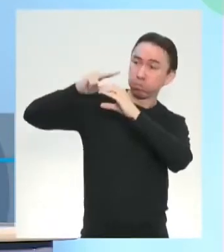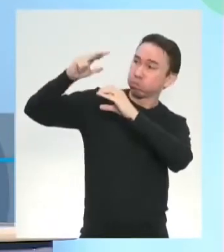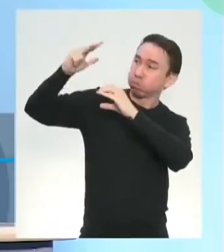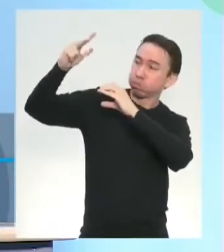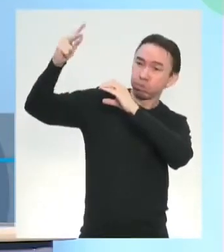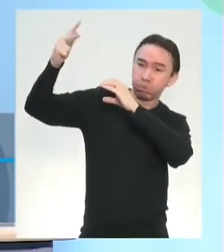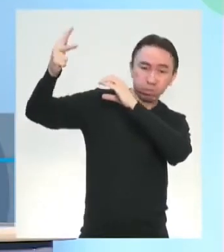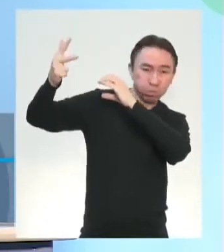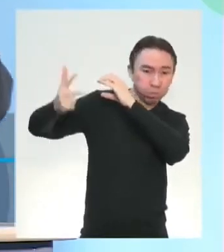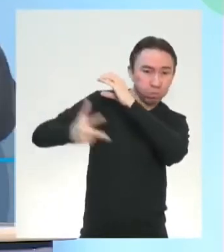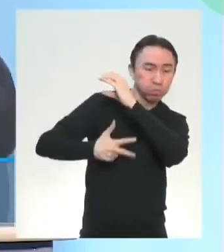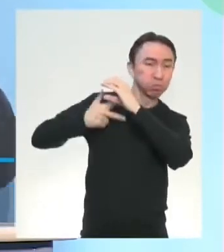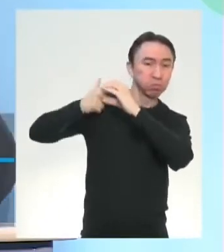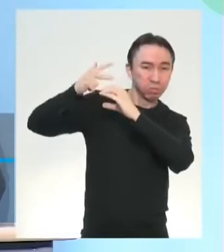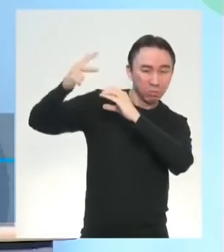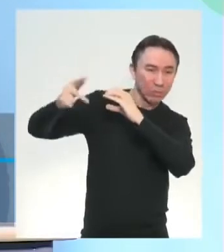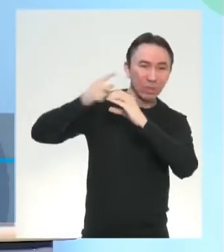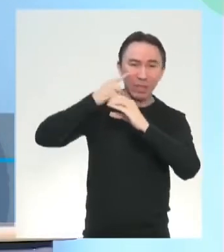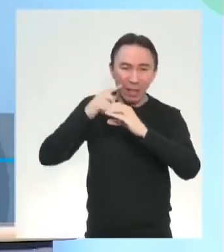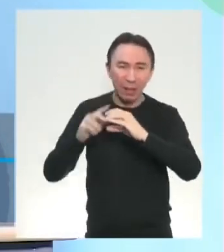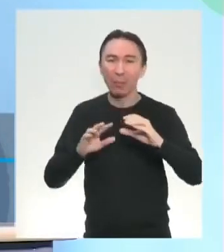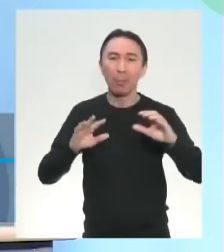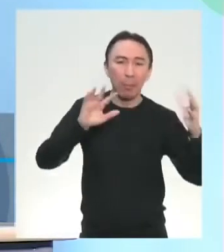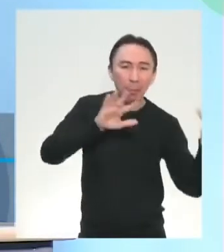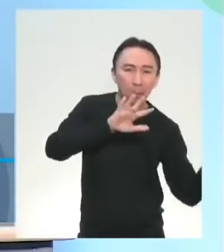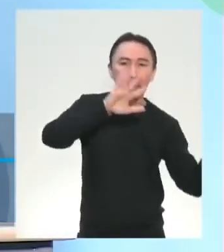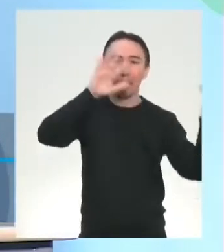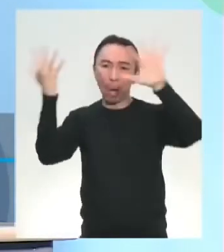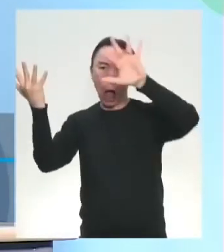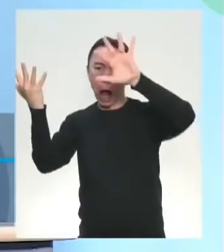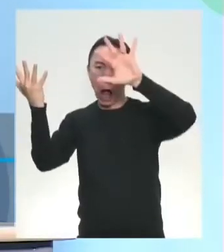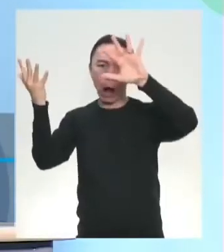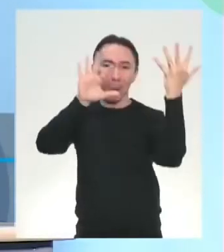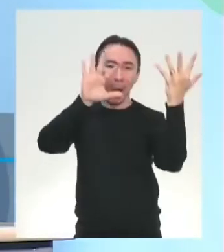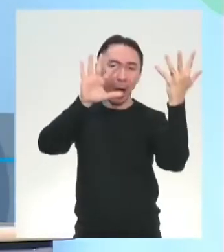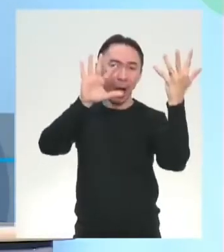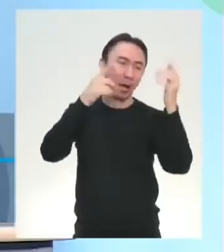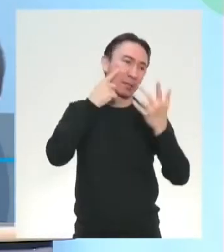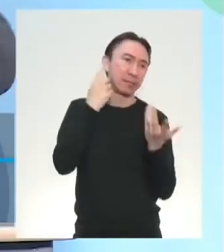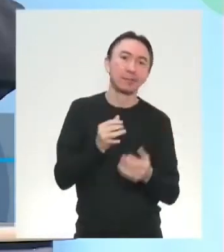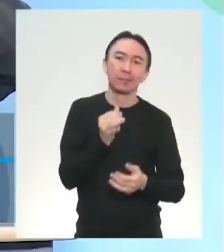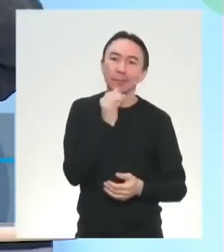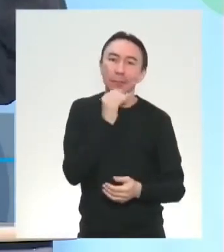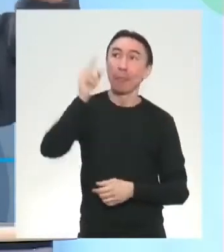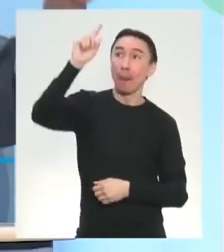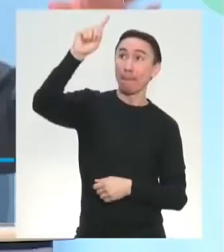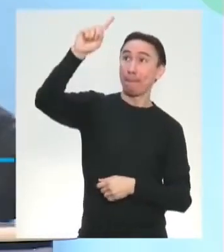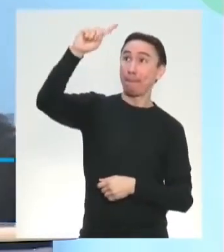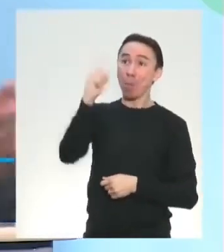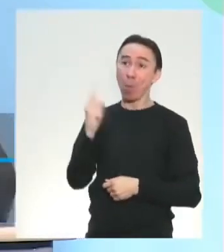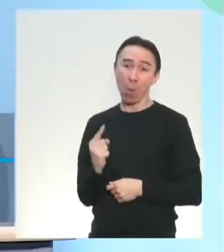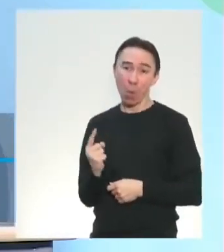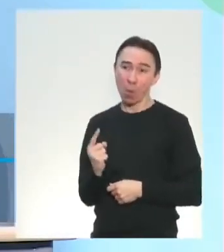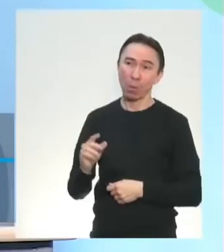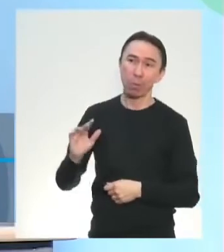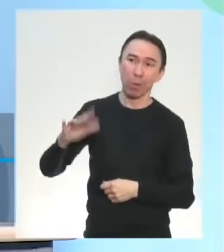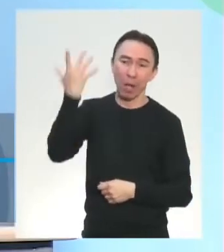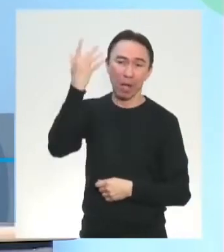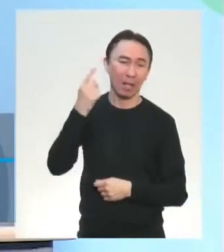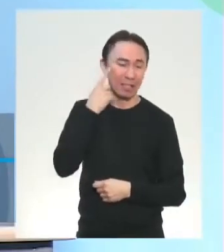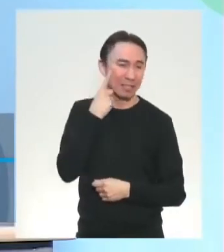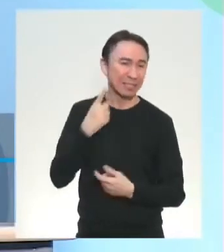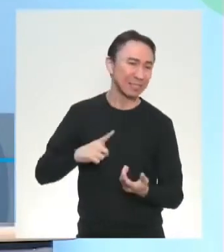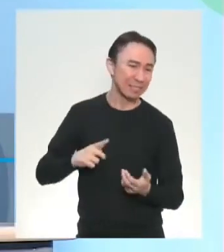todas as frentes frias, né, os tornados que acontecem ali no mar, que influenciam também com